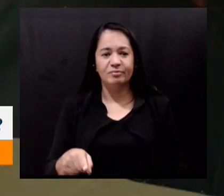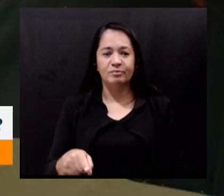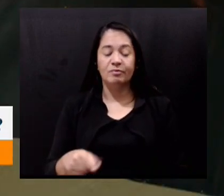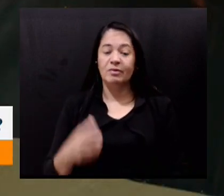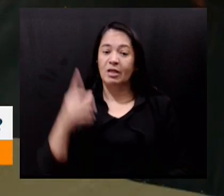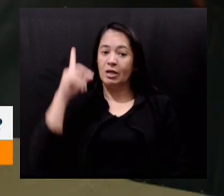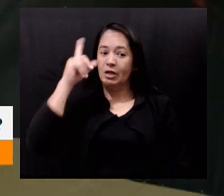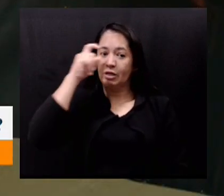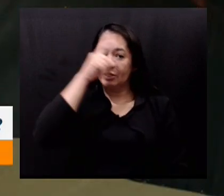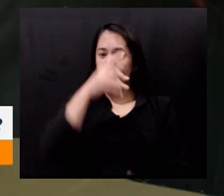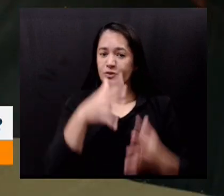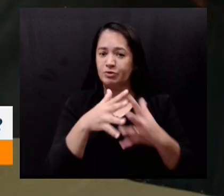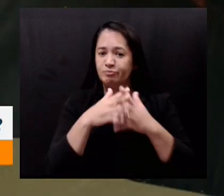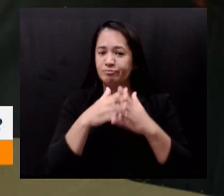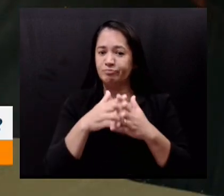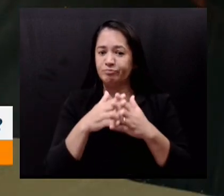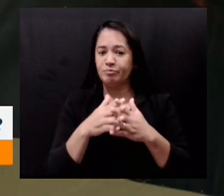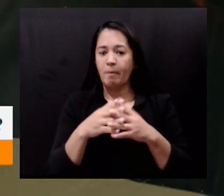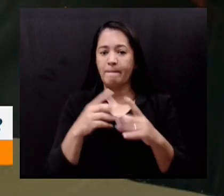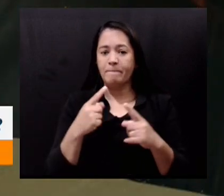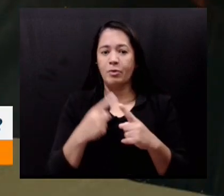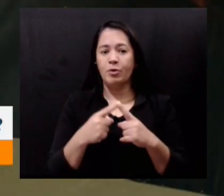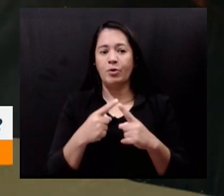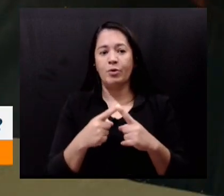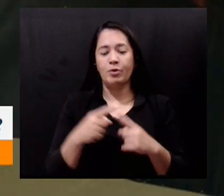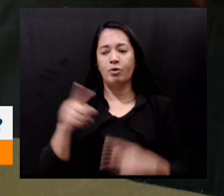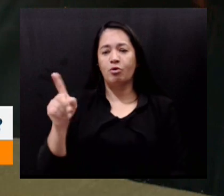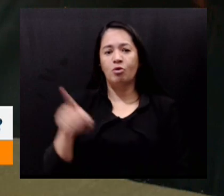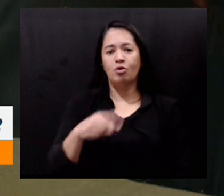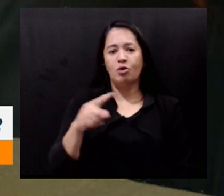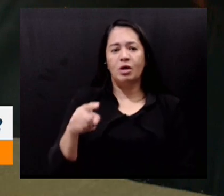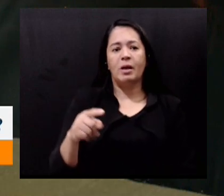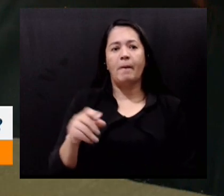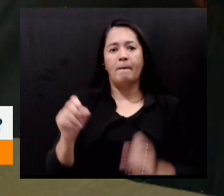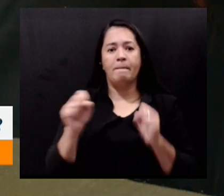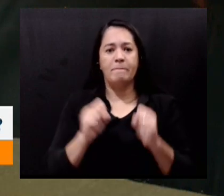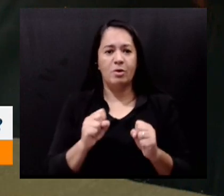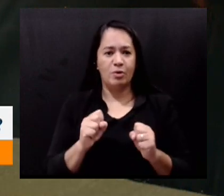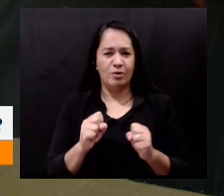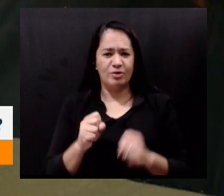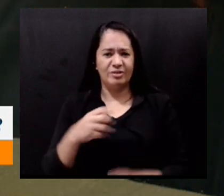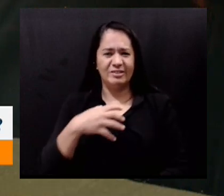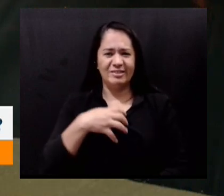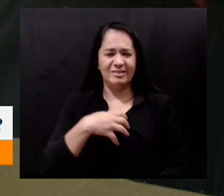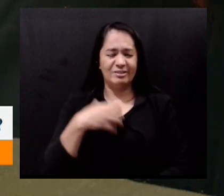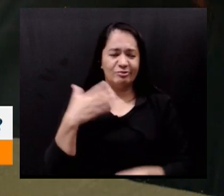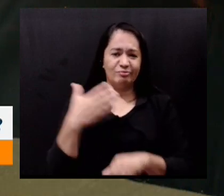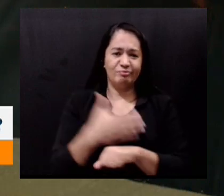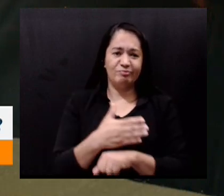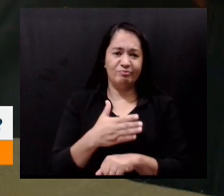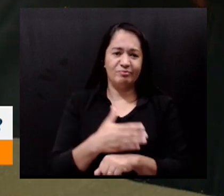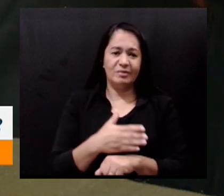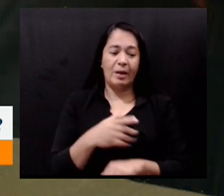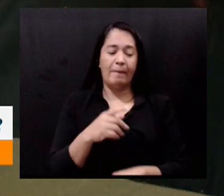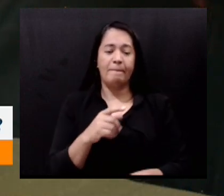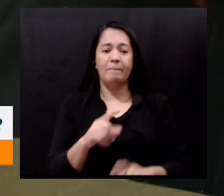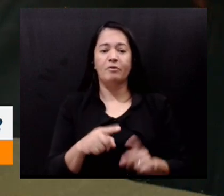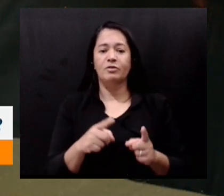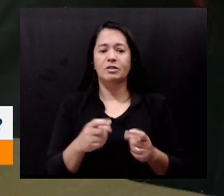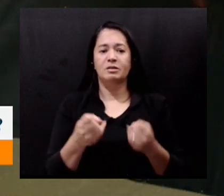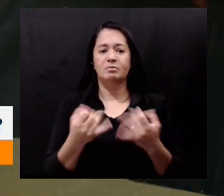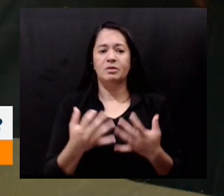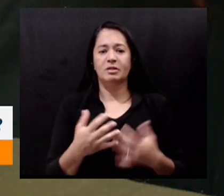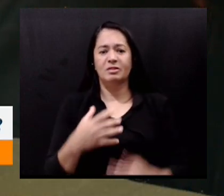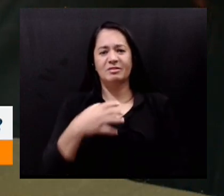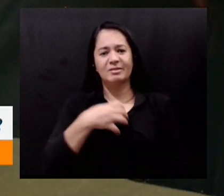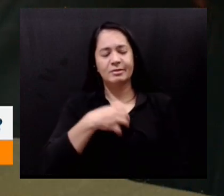um cancelamento pode gerar a sensação de pertencimento para quem participa ativamente dele, você falou em sensação de pertencimento,